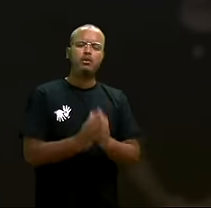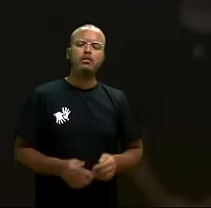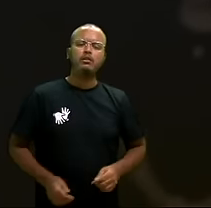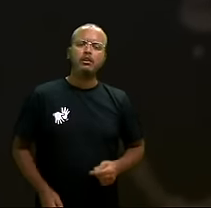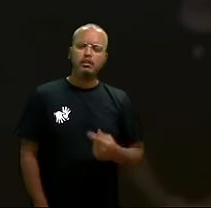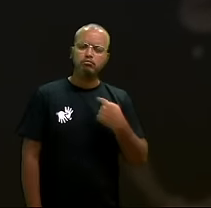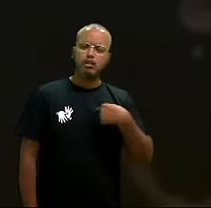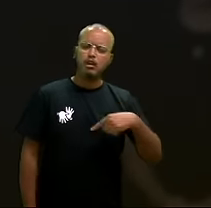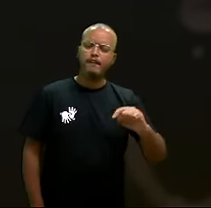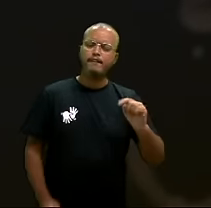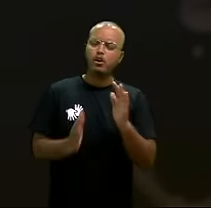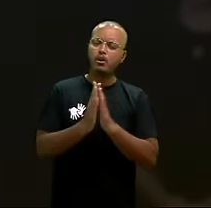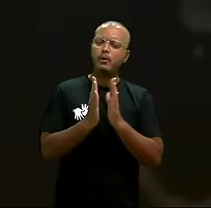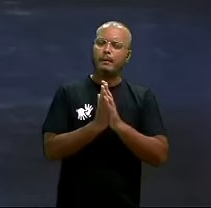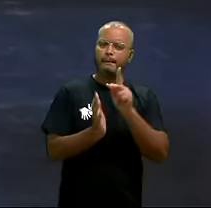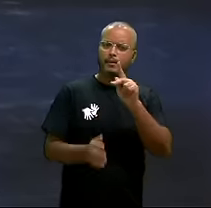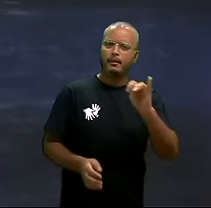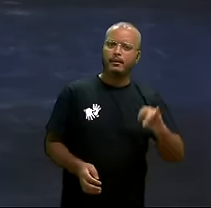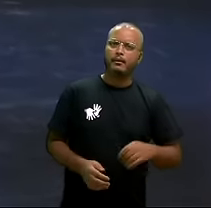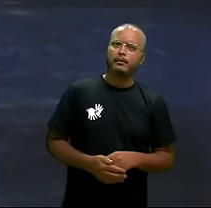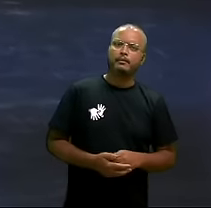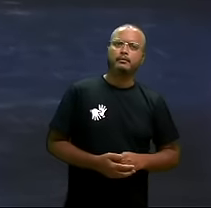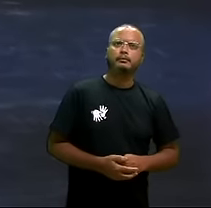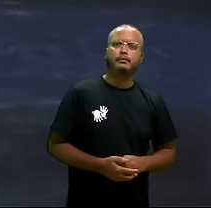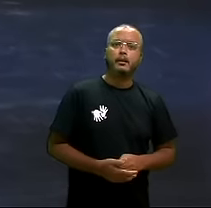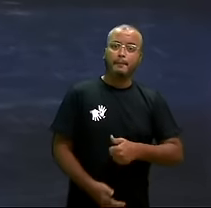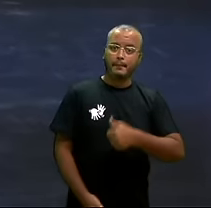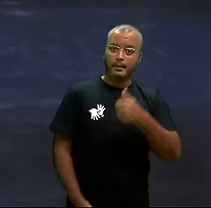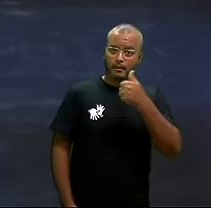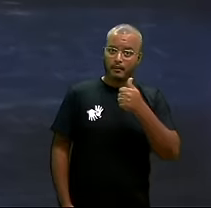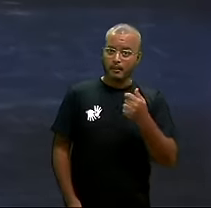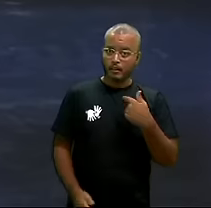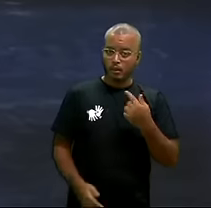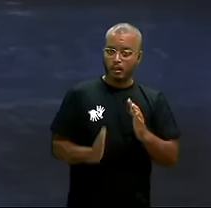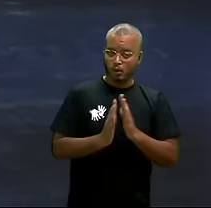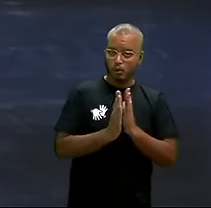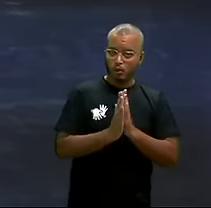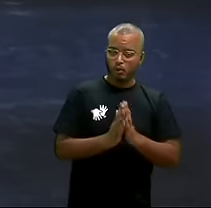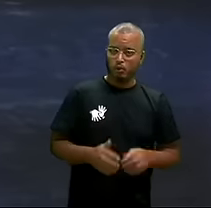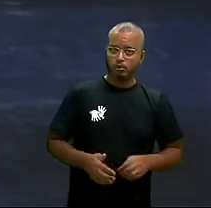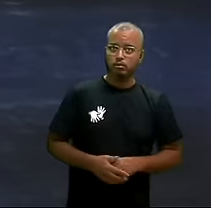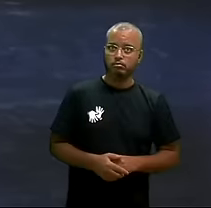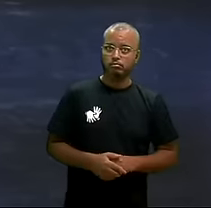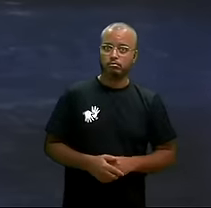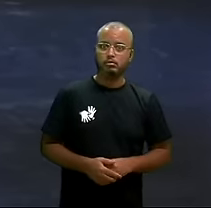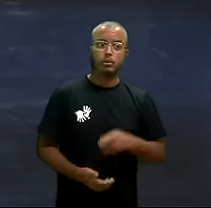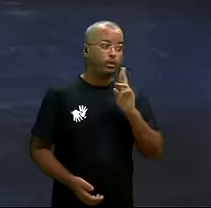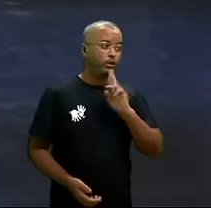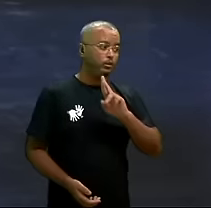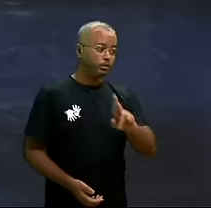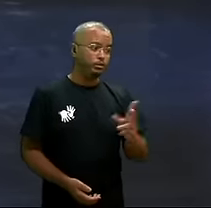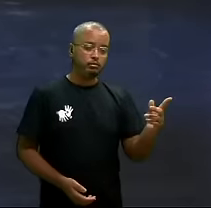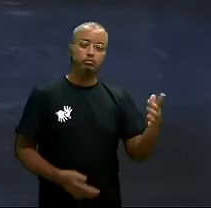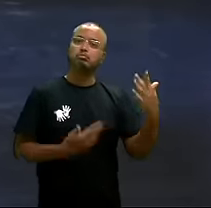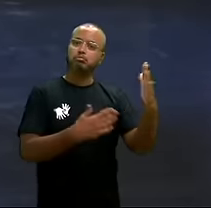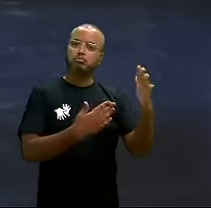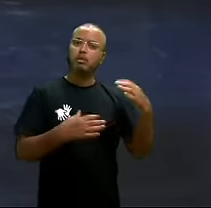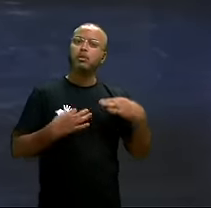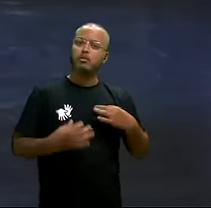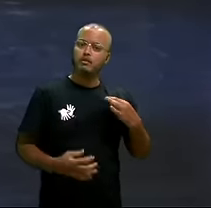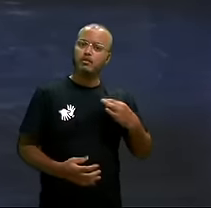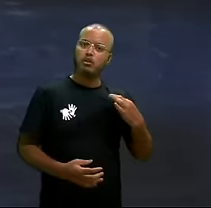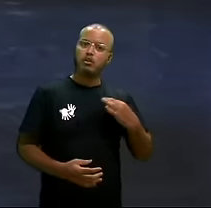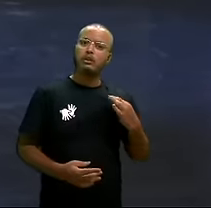papai. Primeira vez que ela orou assim, e Deus, isso é resultado do nosso trabalho com as crianças aqui na igreja. Quero aplaudir ao Senhor pelos